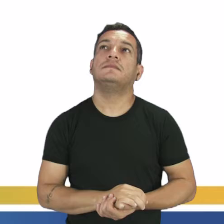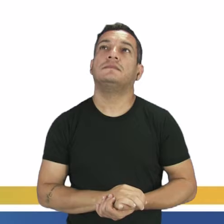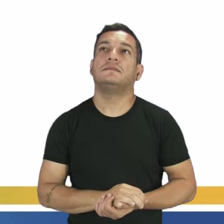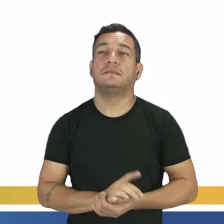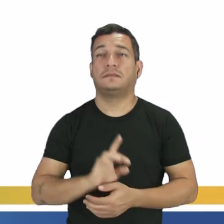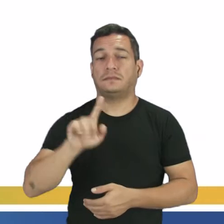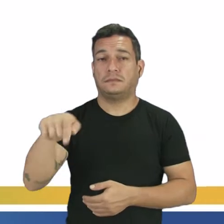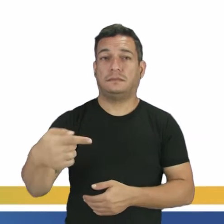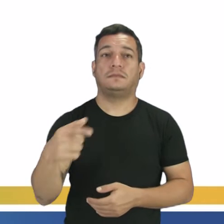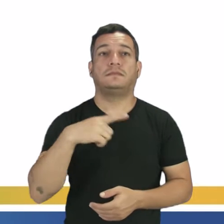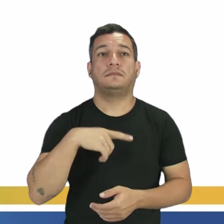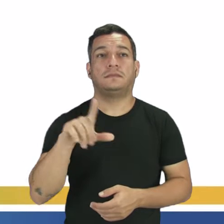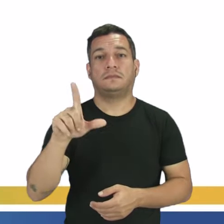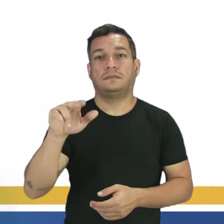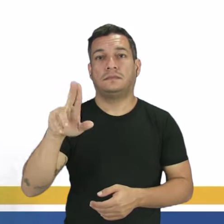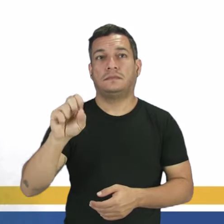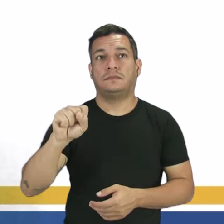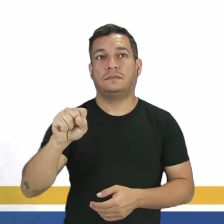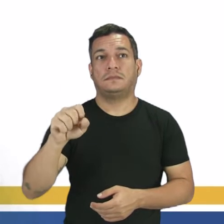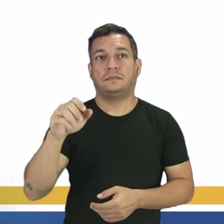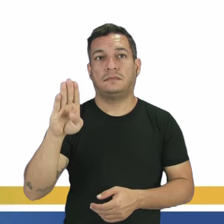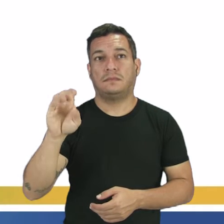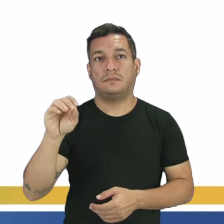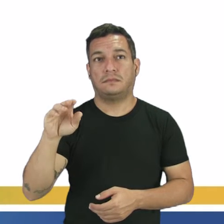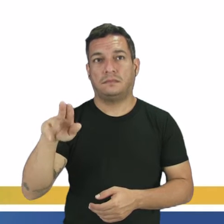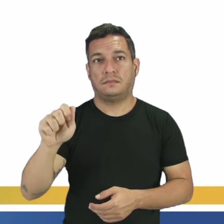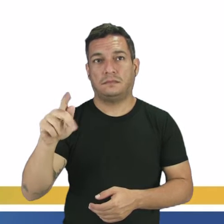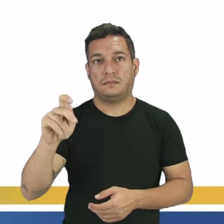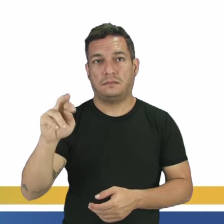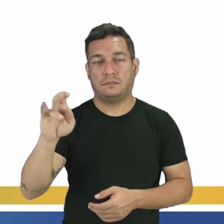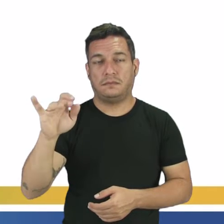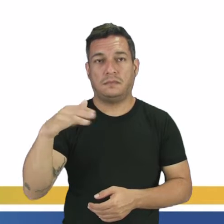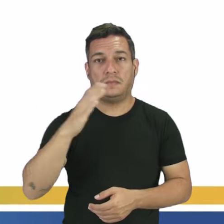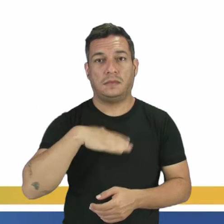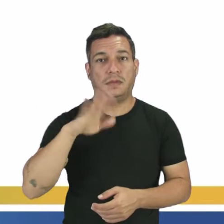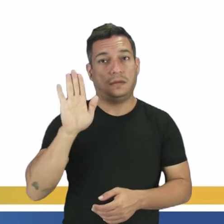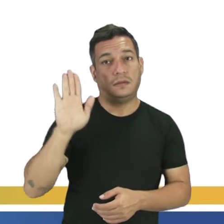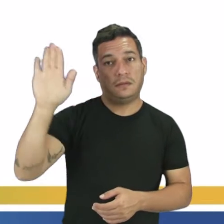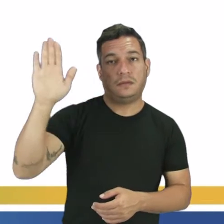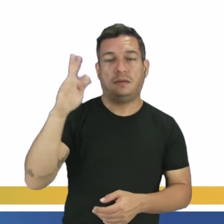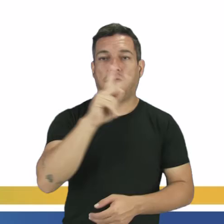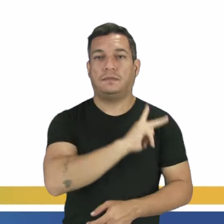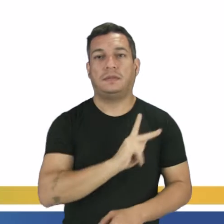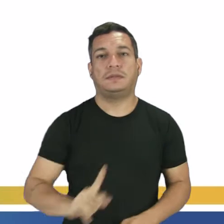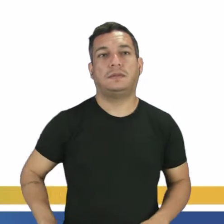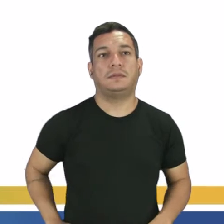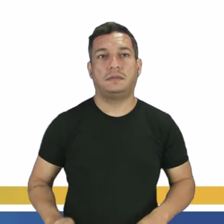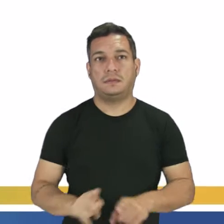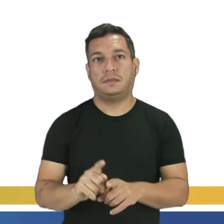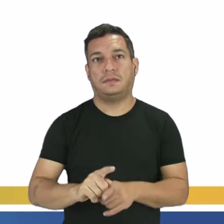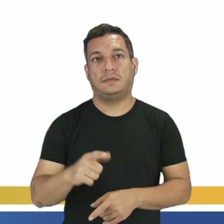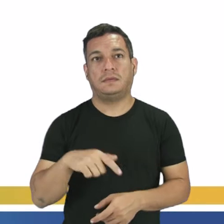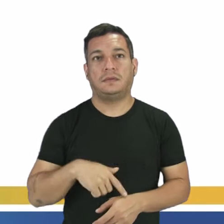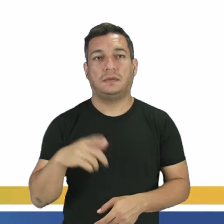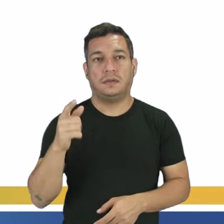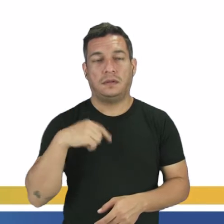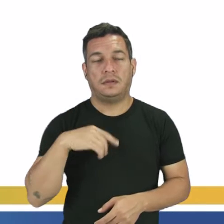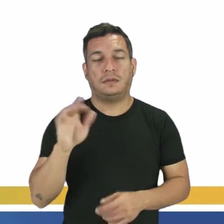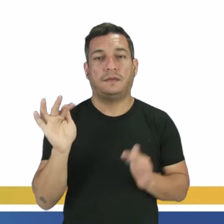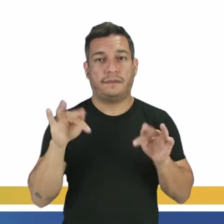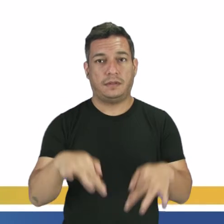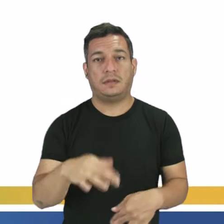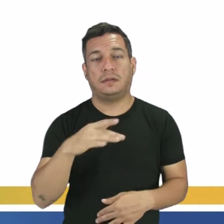Depois disso, Luís Bonaparte é eleito, presidente, e perto de completar seu